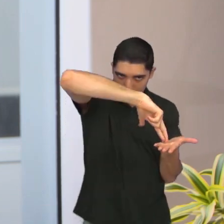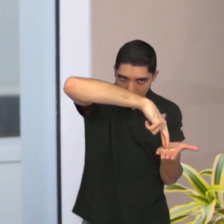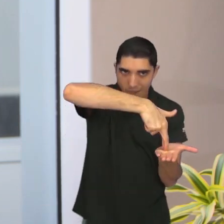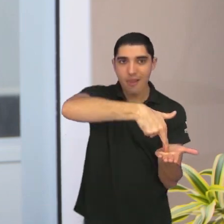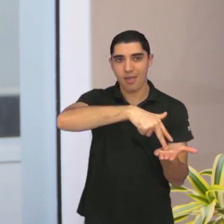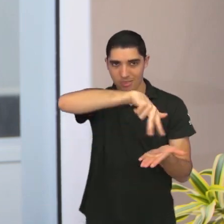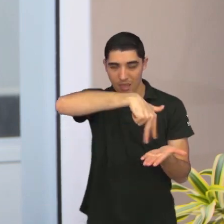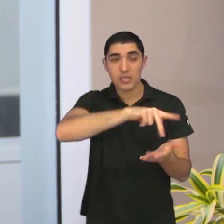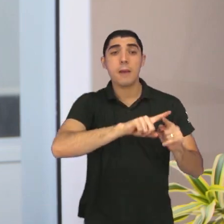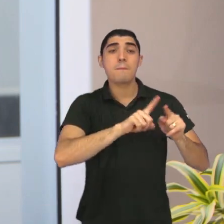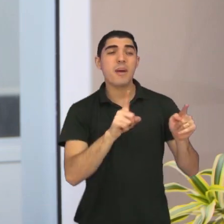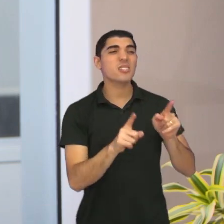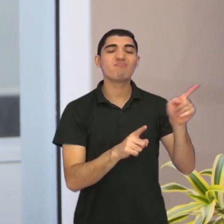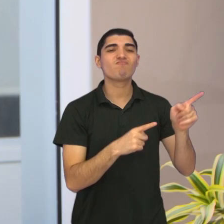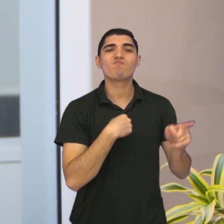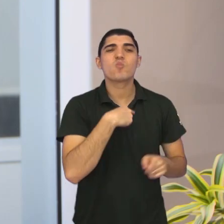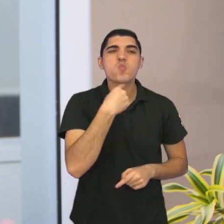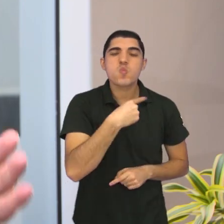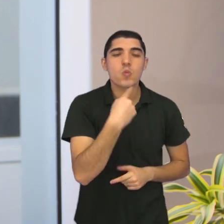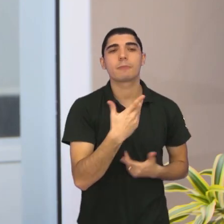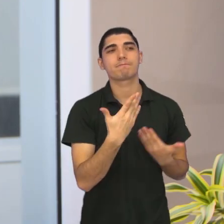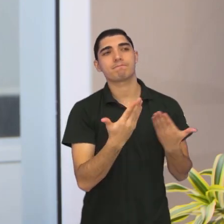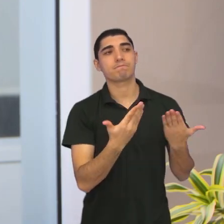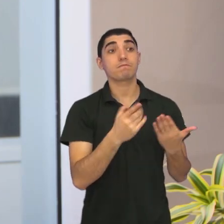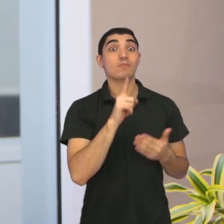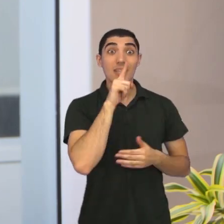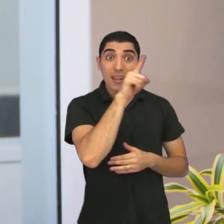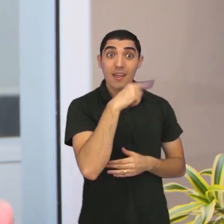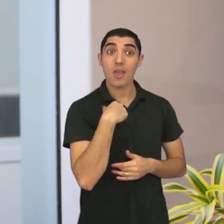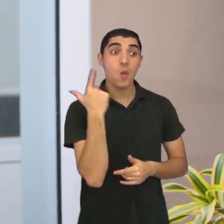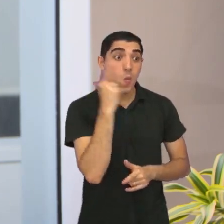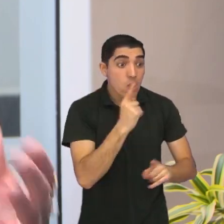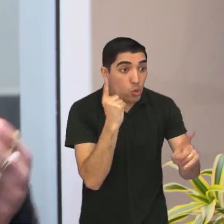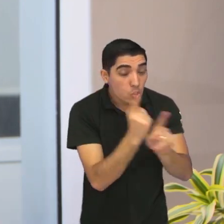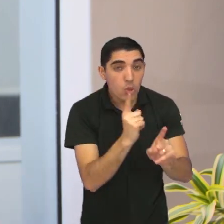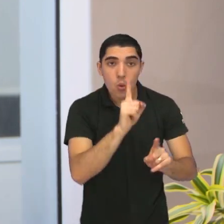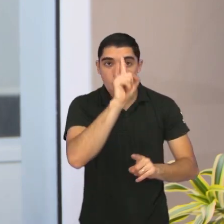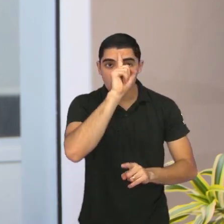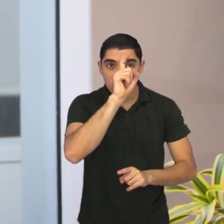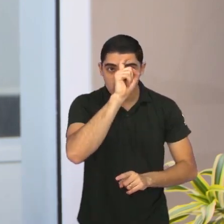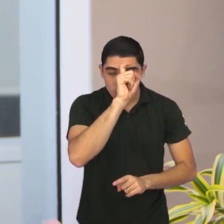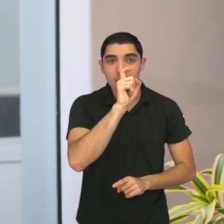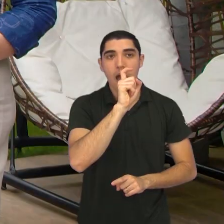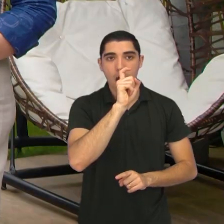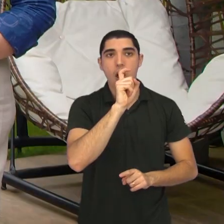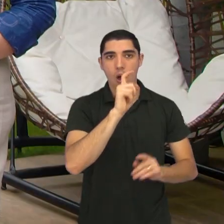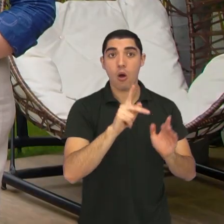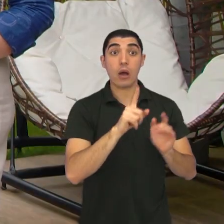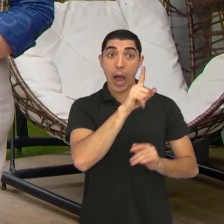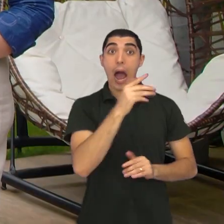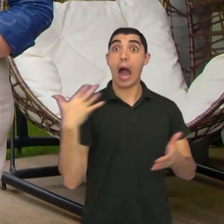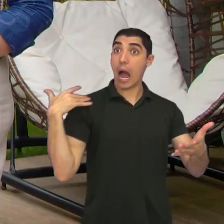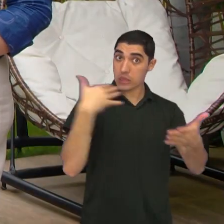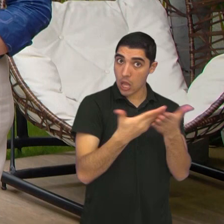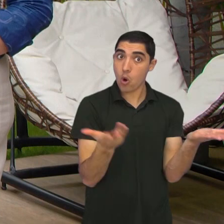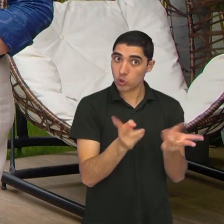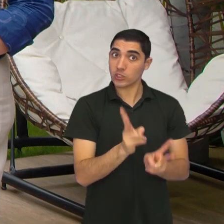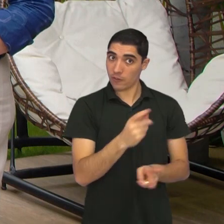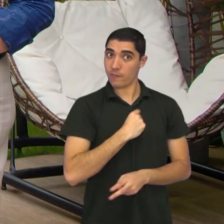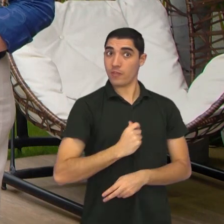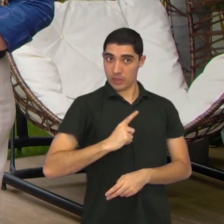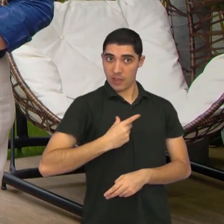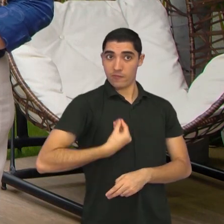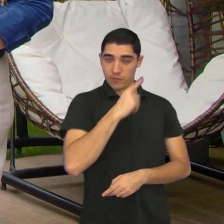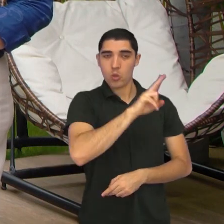a dança, mas lá eu não consegui. E aí foi o primeiro trabalho voluntário num hospital que existe até hoje em Sorocaba, que